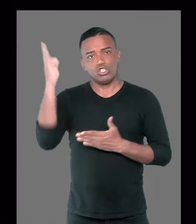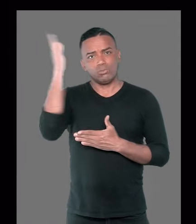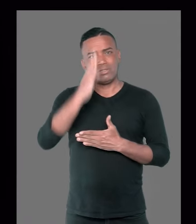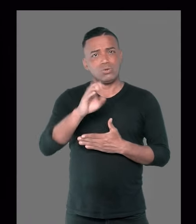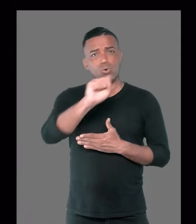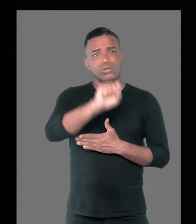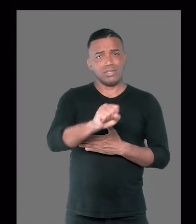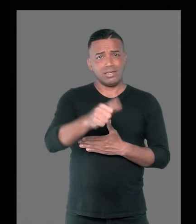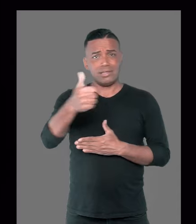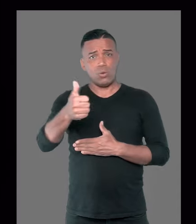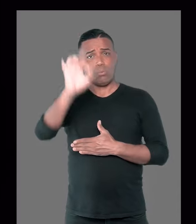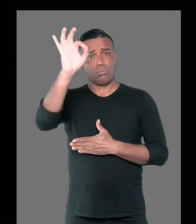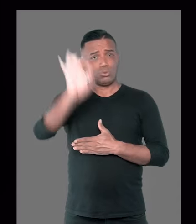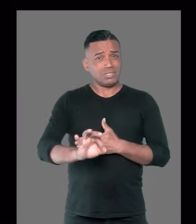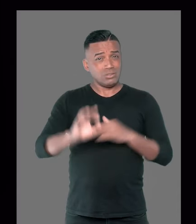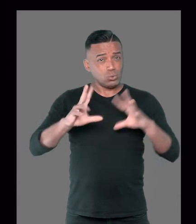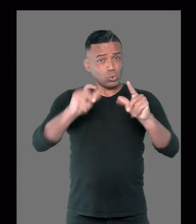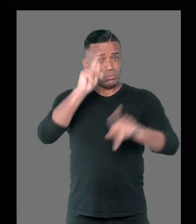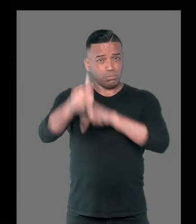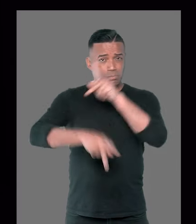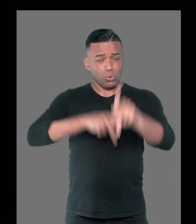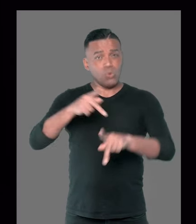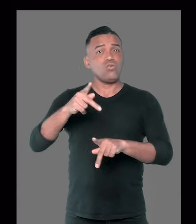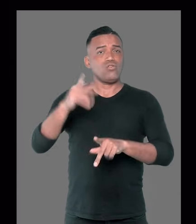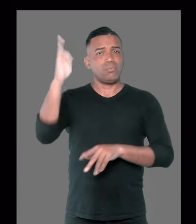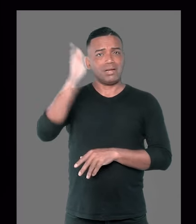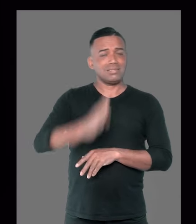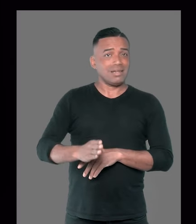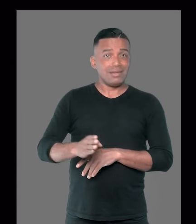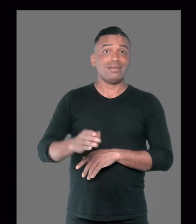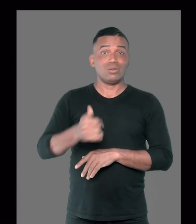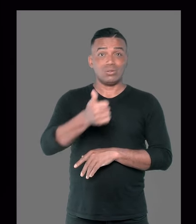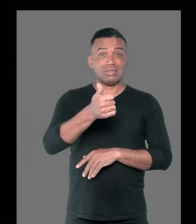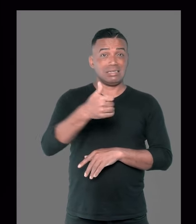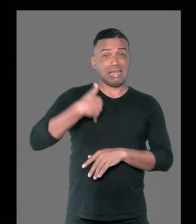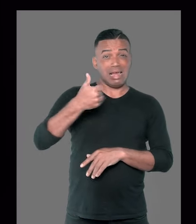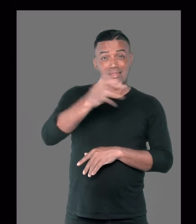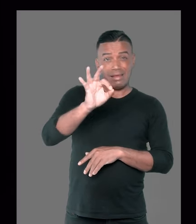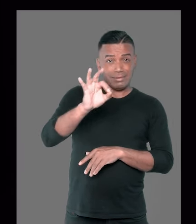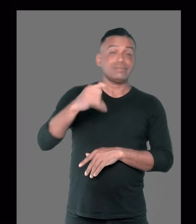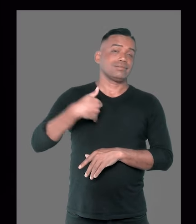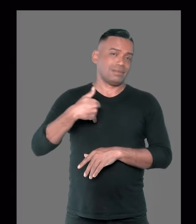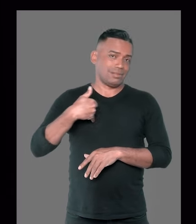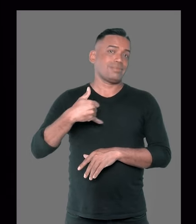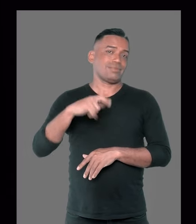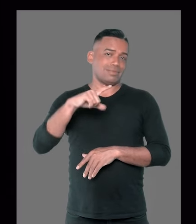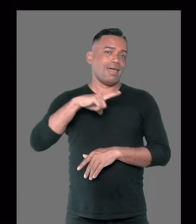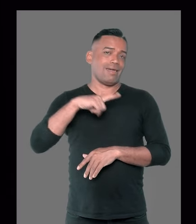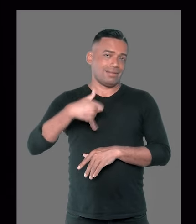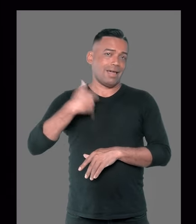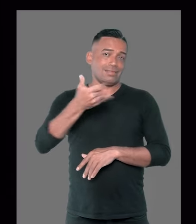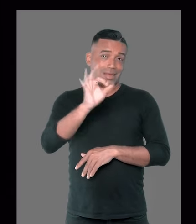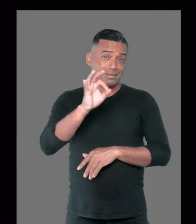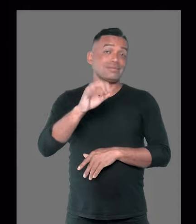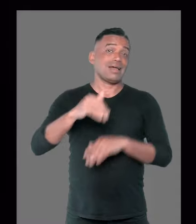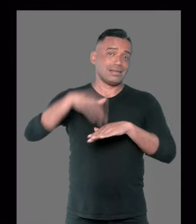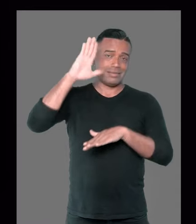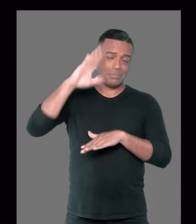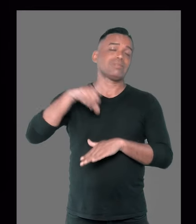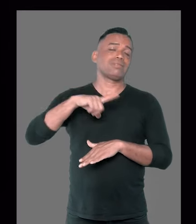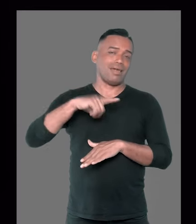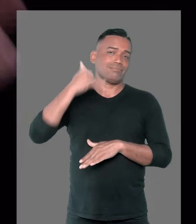81% de todos os brasileiros com mais de 10 anos de idade com Smartphone e uma conta de dados então se você Ah diz